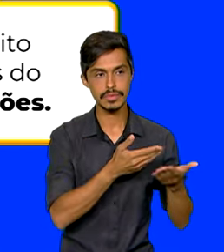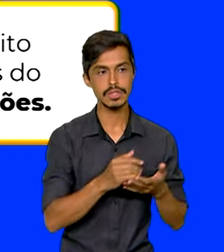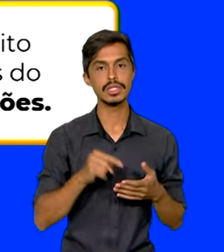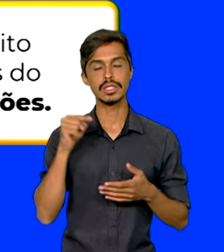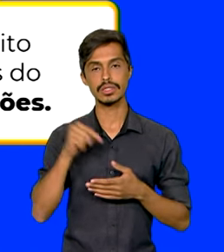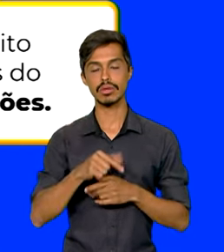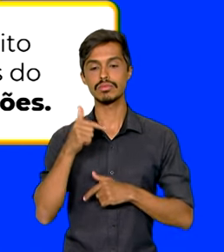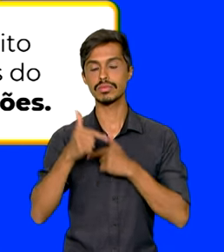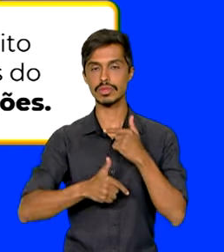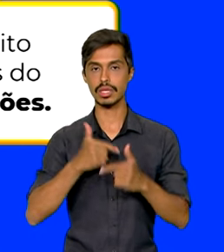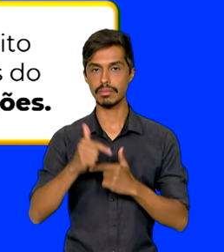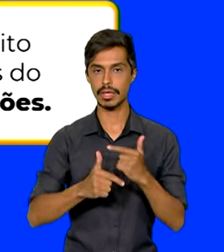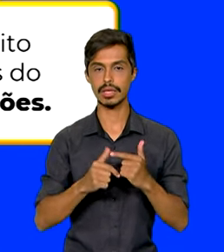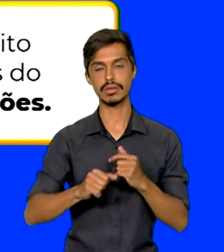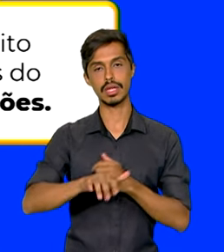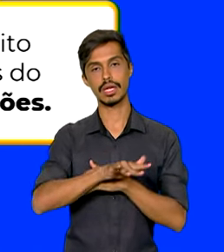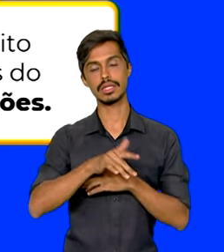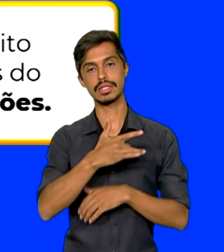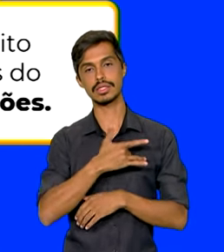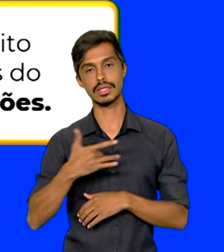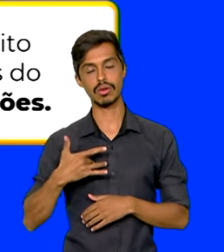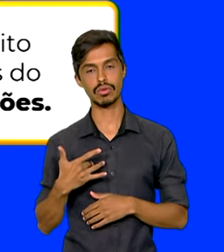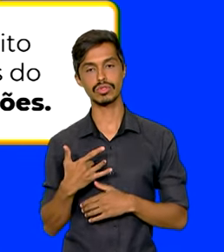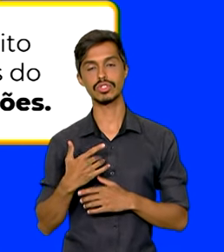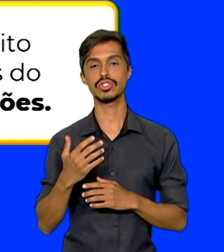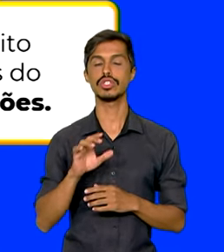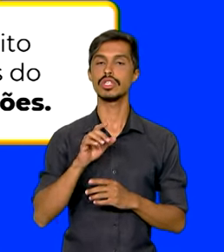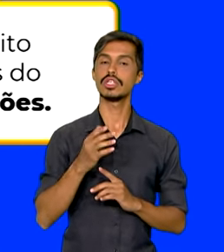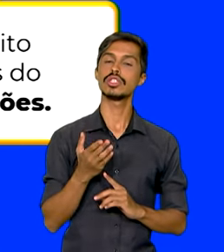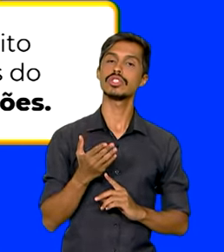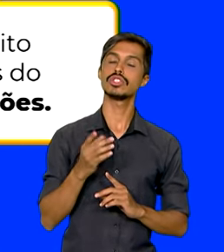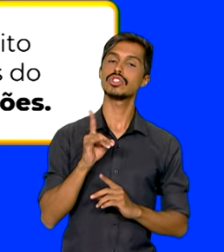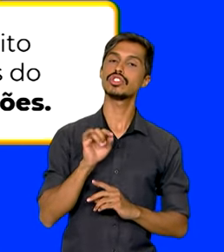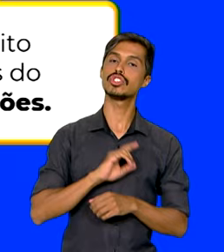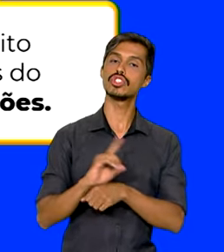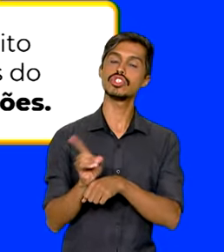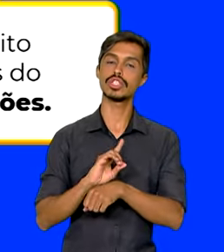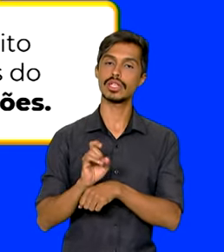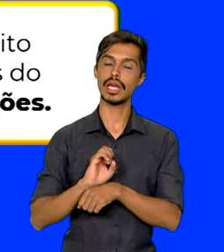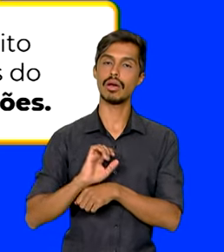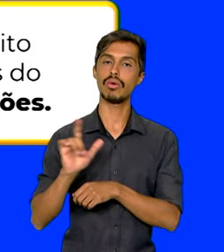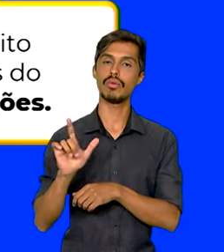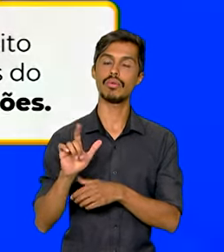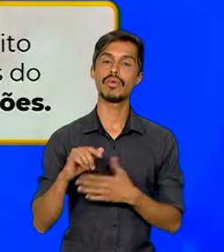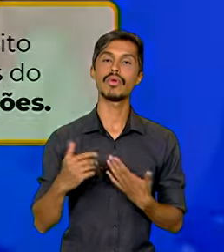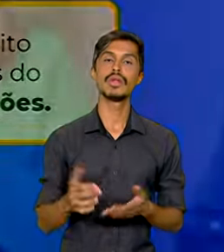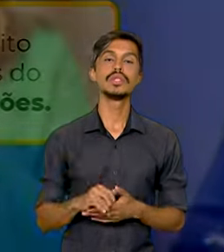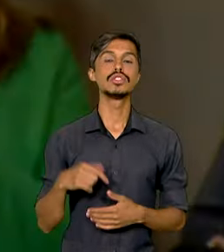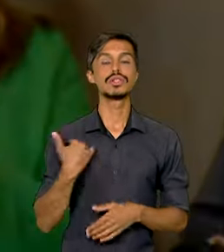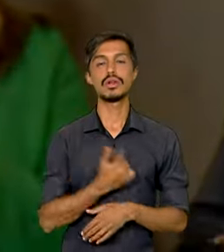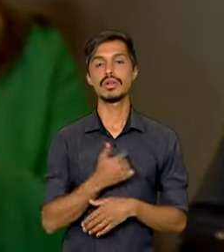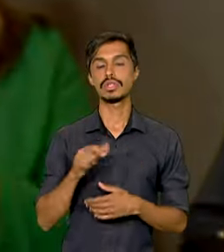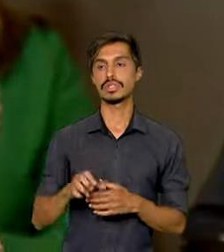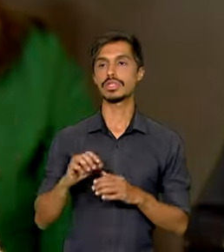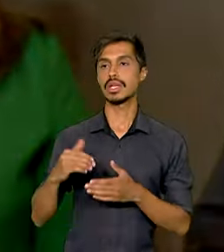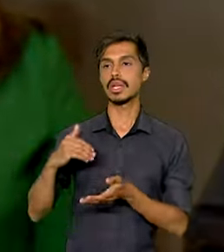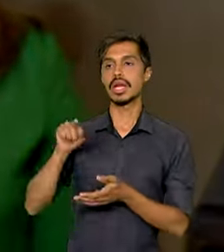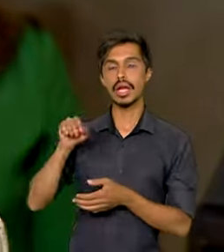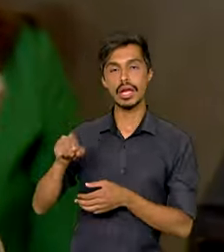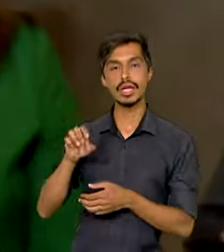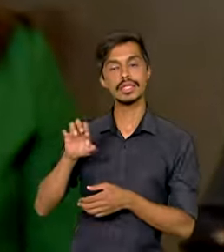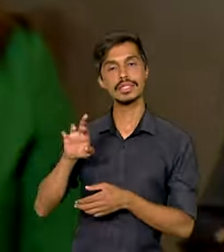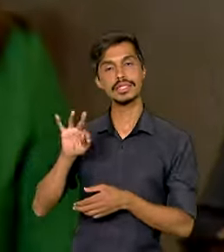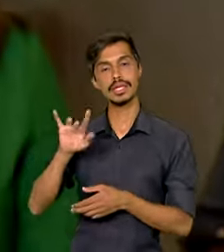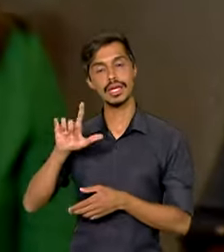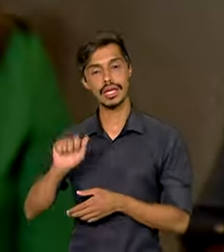um trabalho na área de saúde digital, aqui com a secretária Nistela, liderando esse processo, e todo um pool